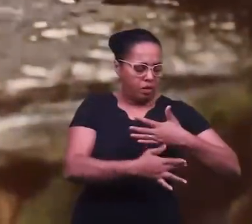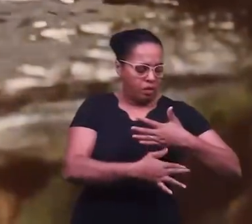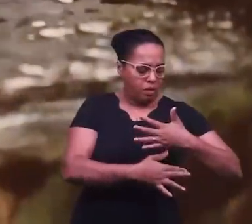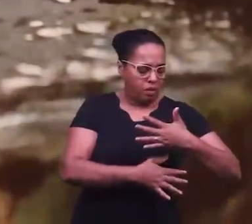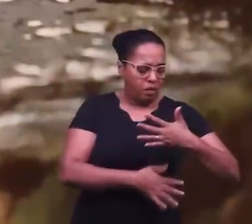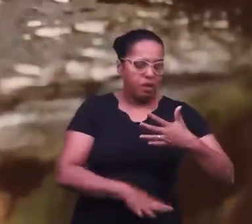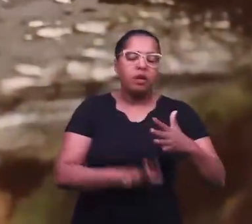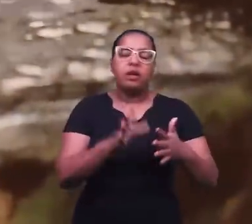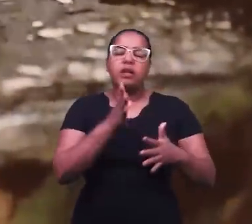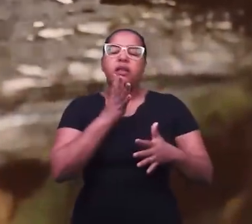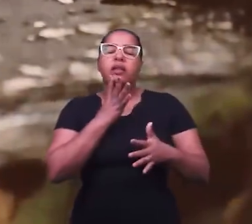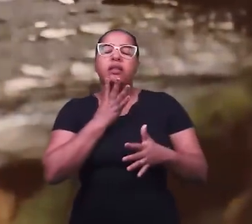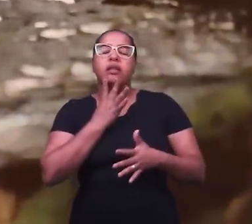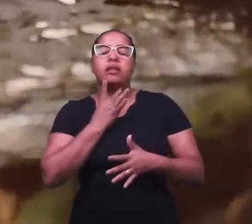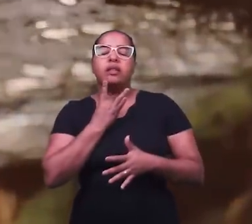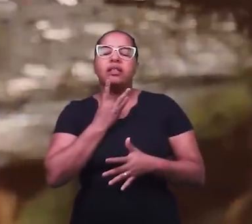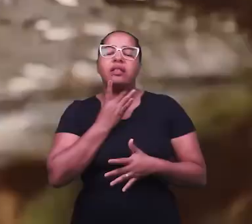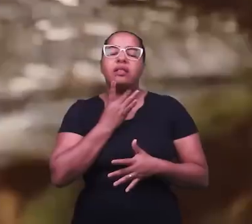saciar a